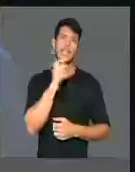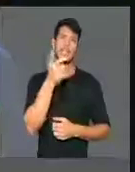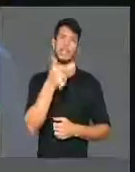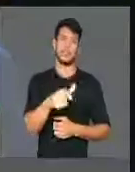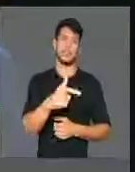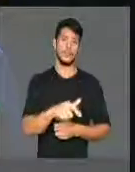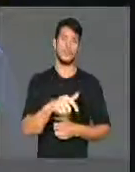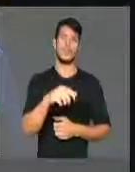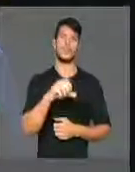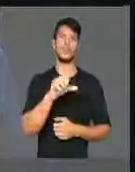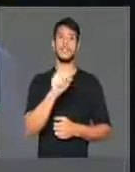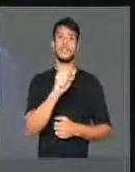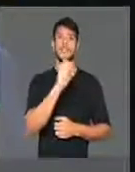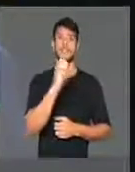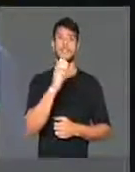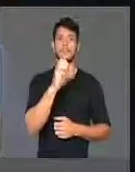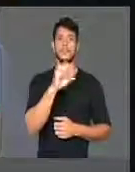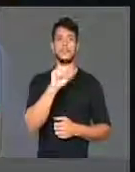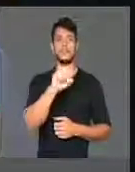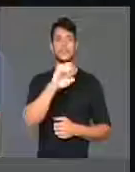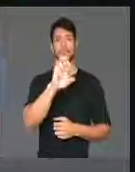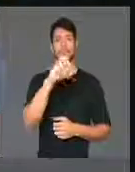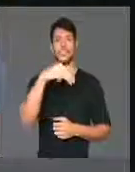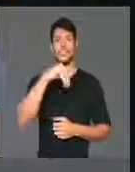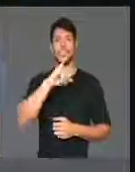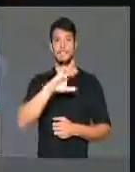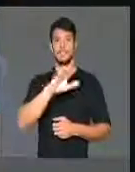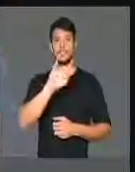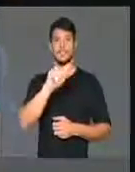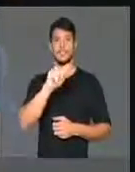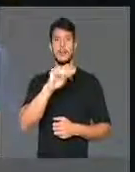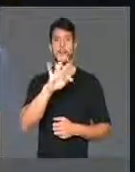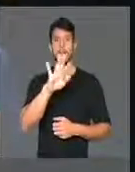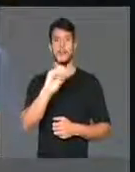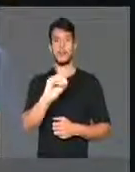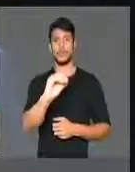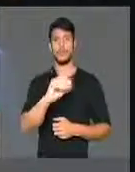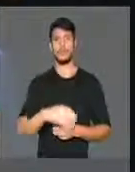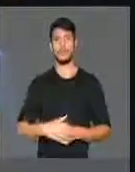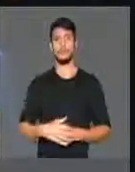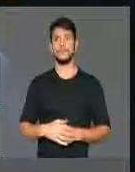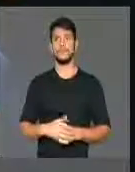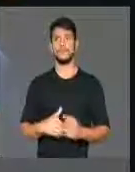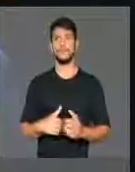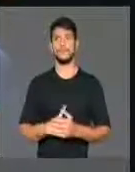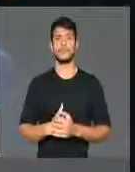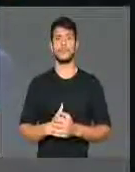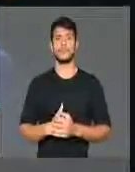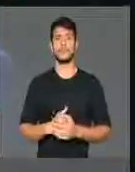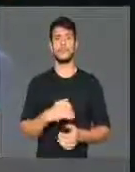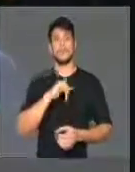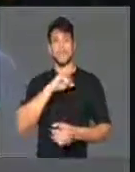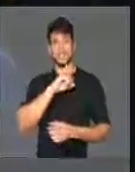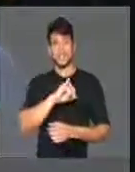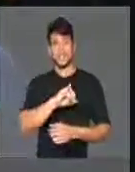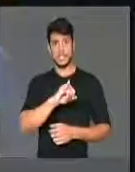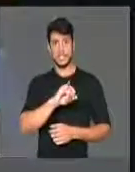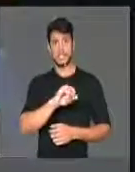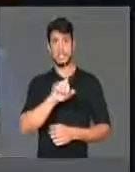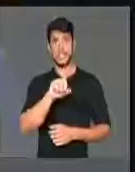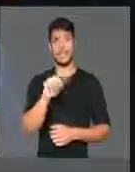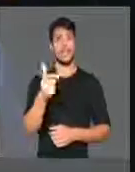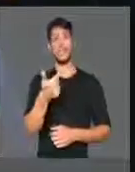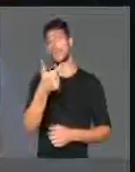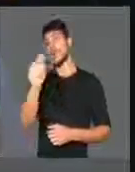não alcançou o semiaberto, a quem está no regime fechado. Quem está no regime aberto, no semiaberto, não vai se